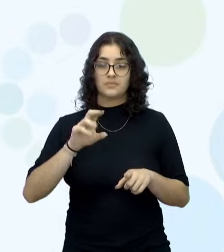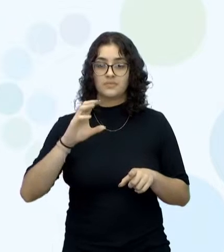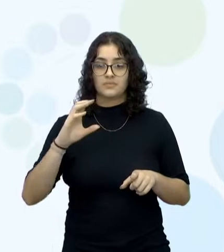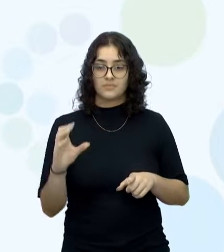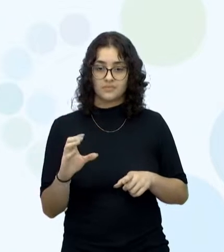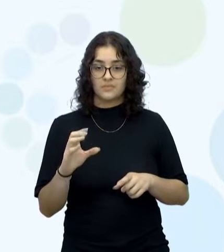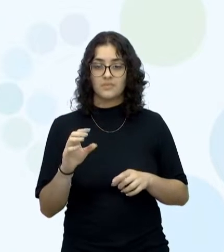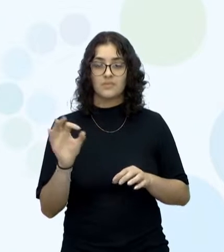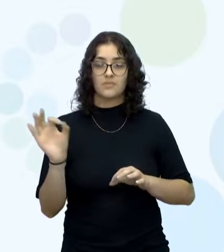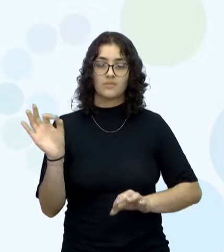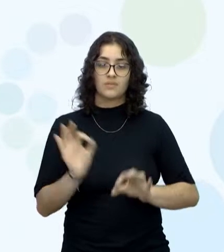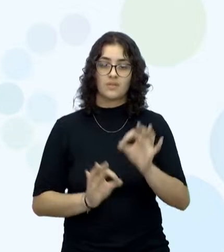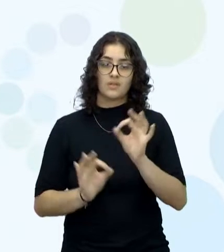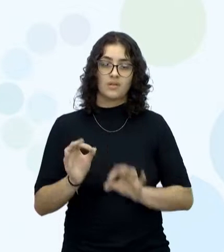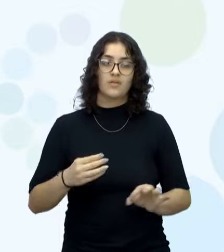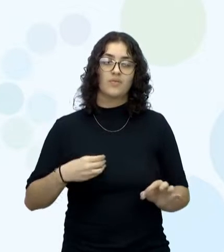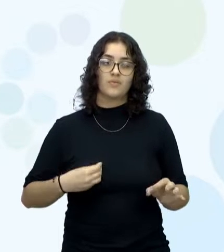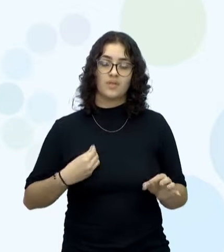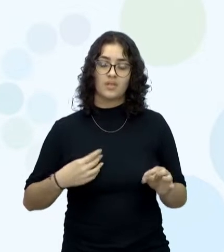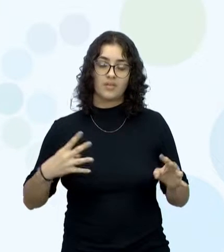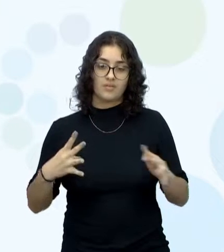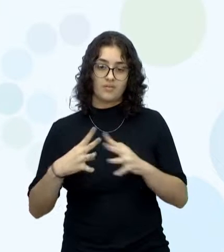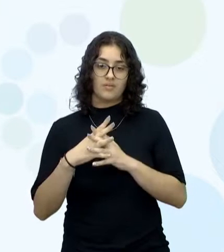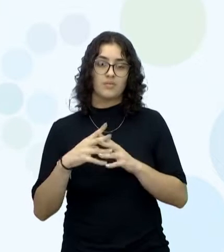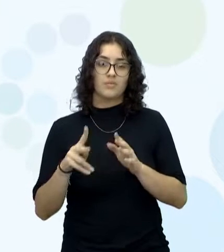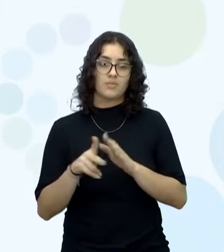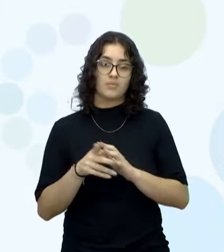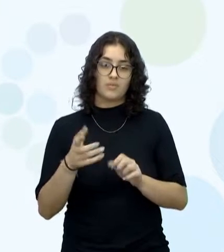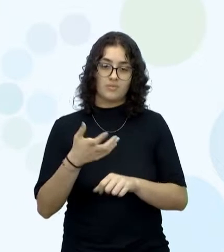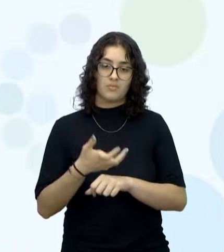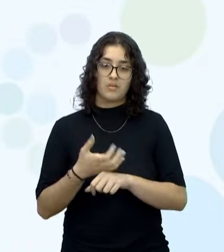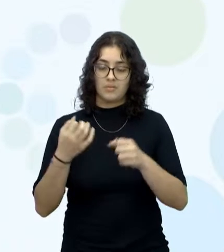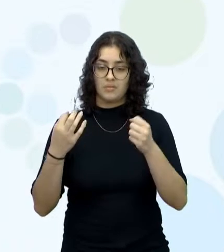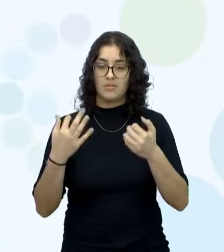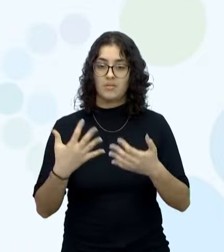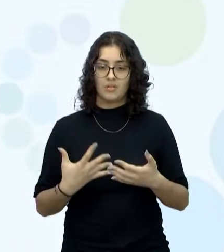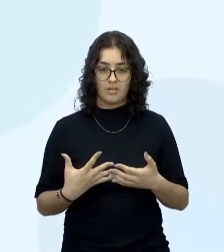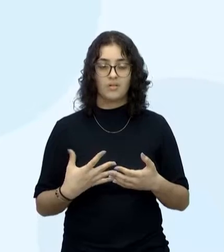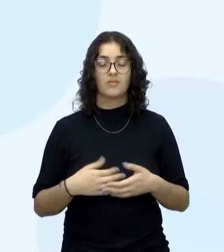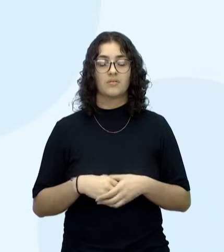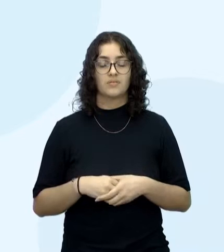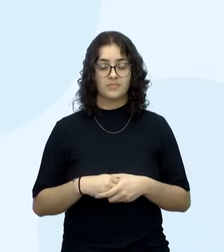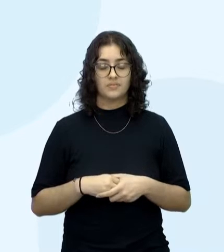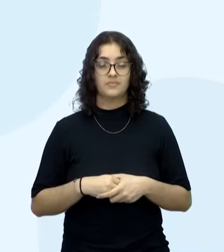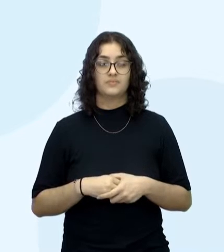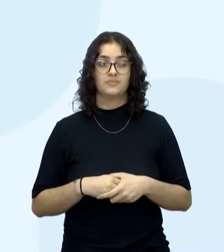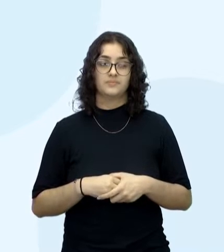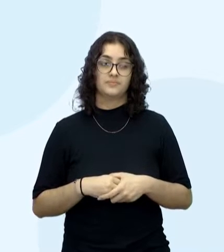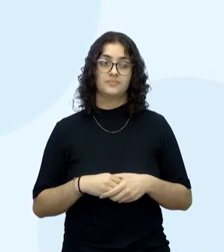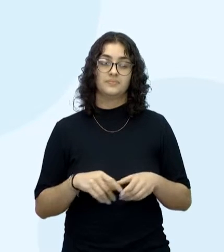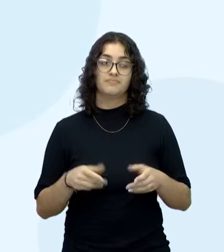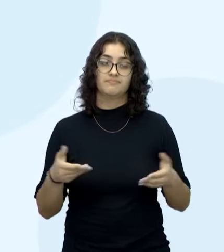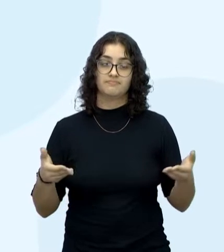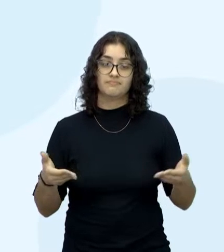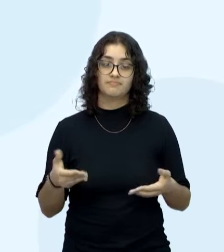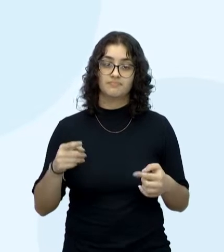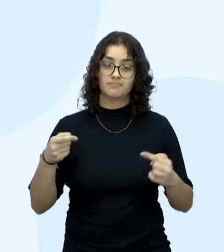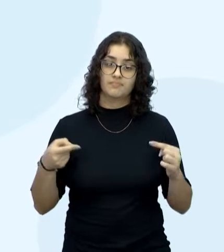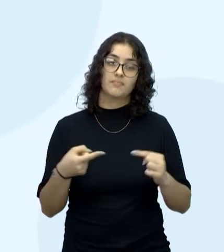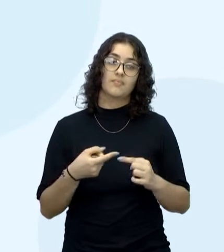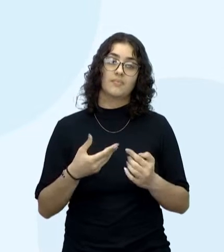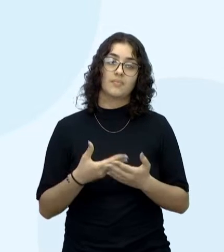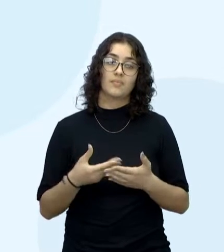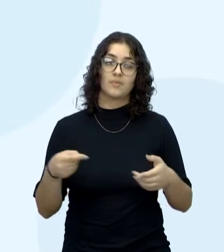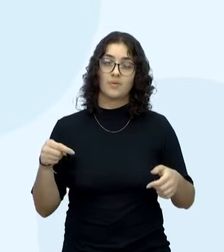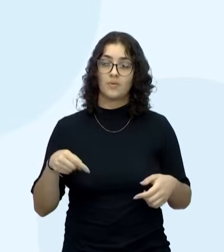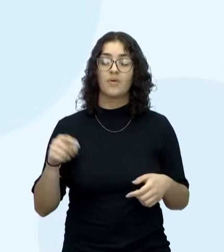curricular Projeto de Vida ao Extremo, do componente já mencionado aí, Vida nos Extremos. E o objetivo da aula de